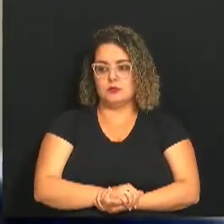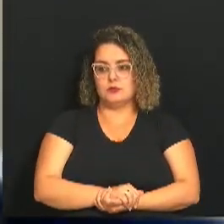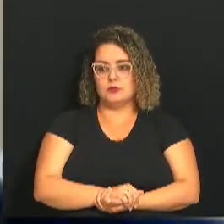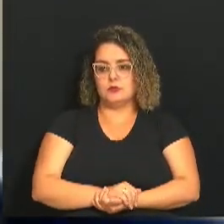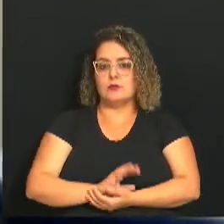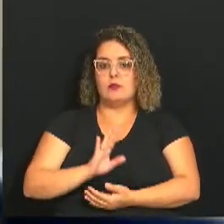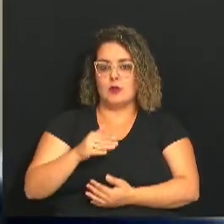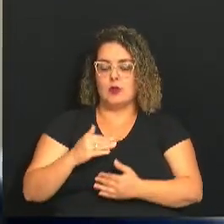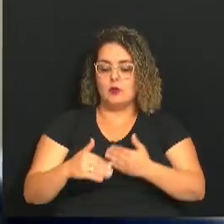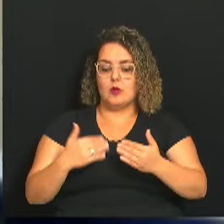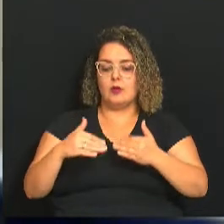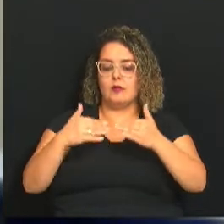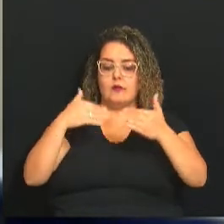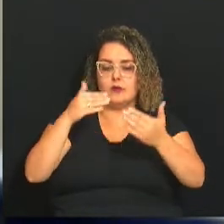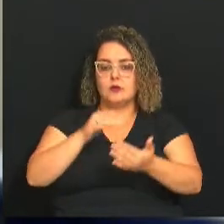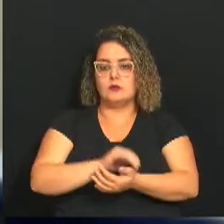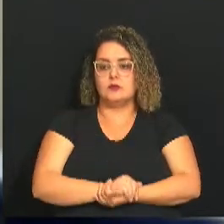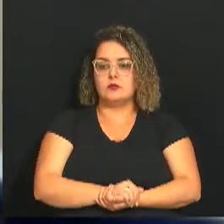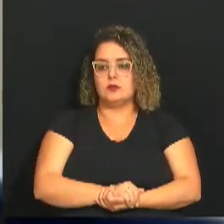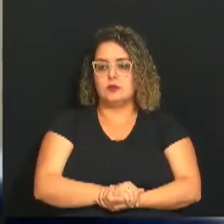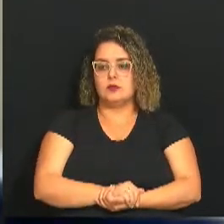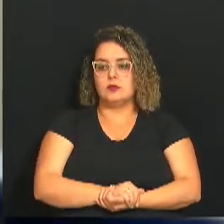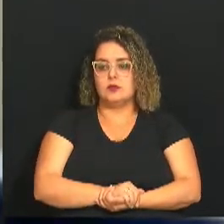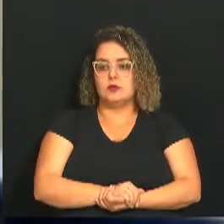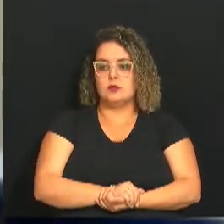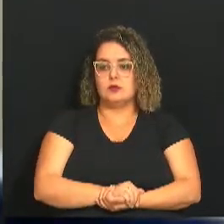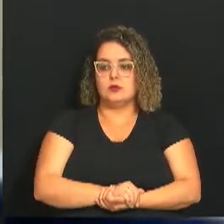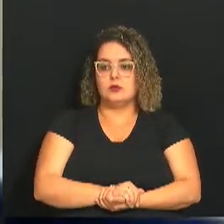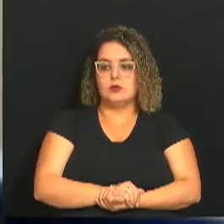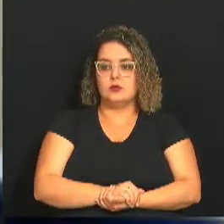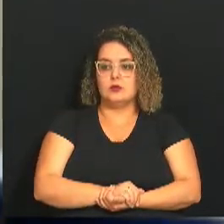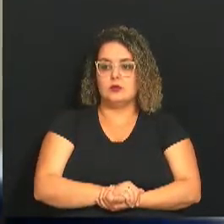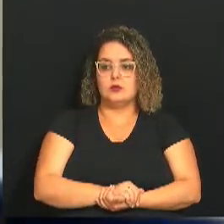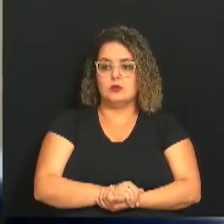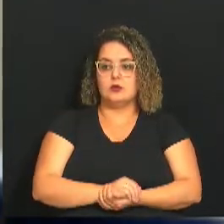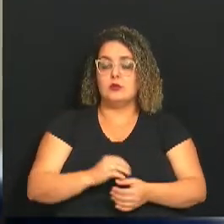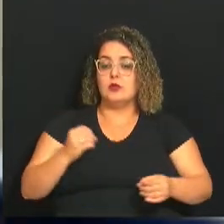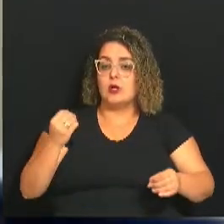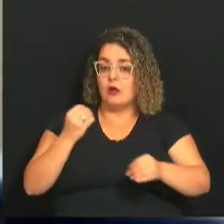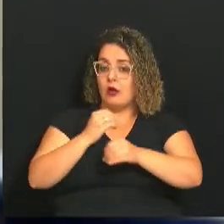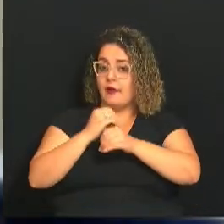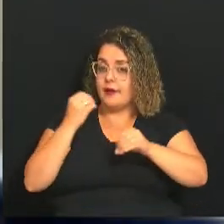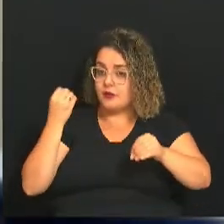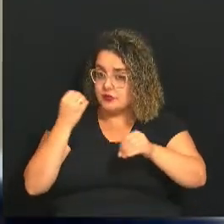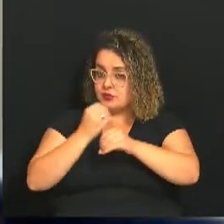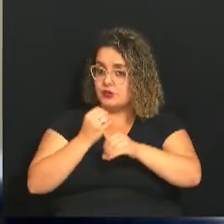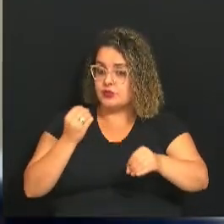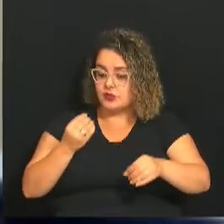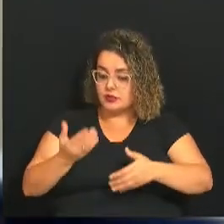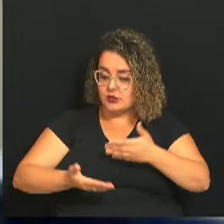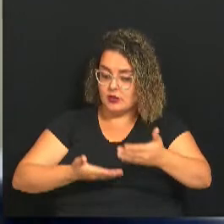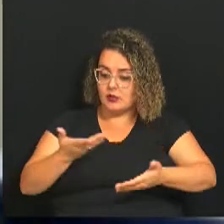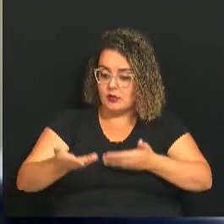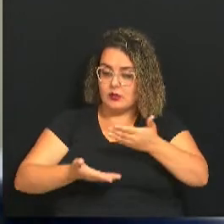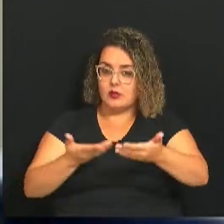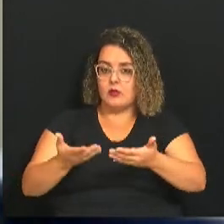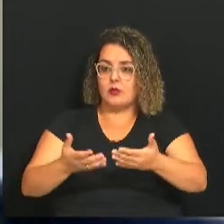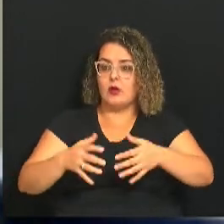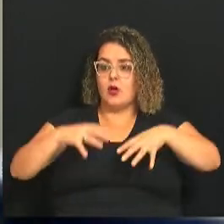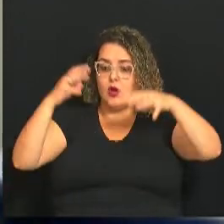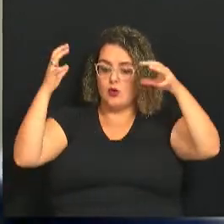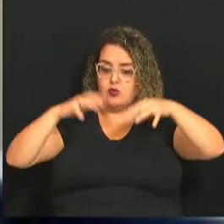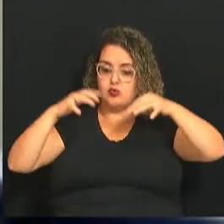evolução aí que a engenharia está proporcionando para minimizar esse problema das enchentes,